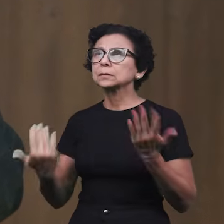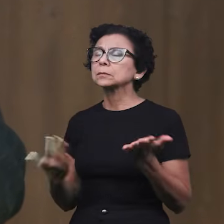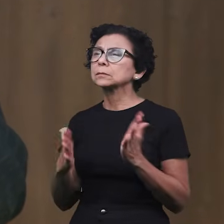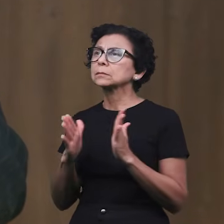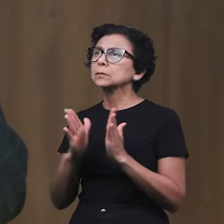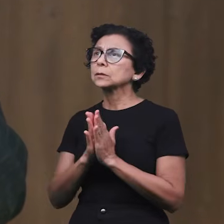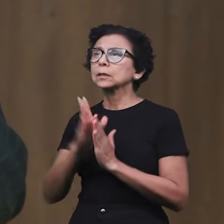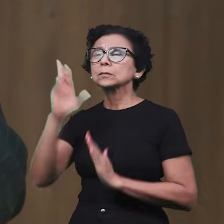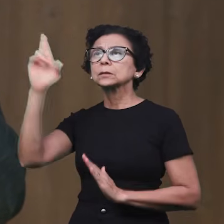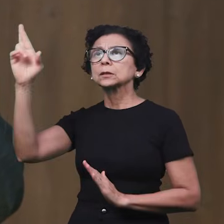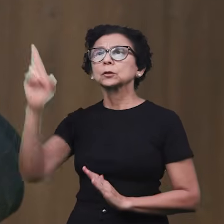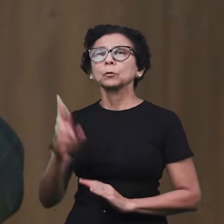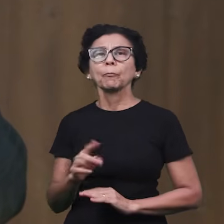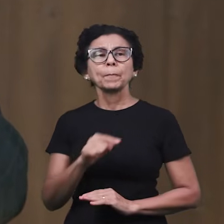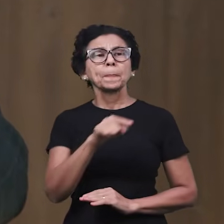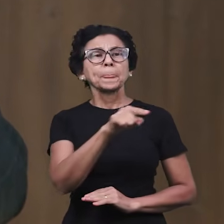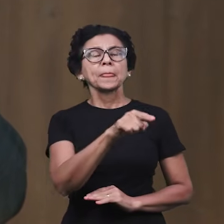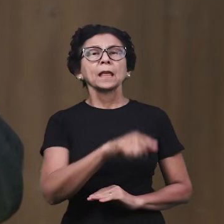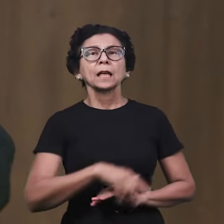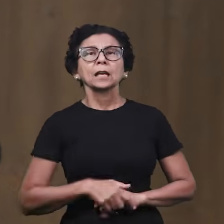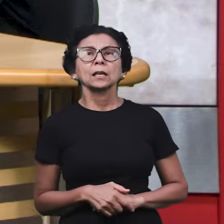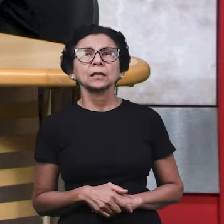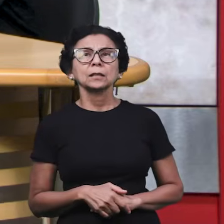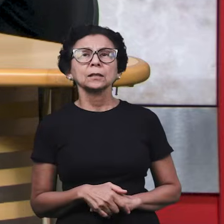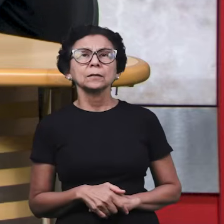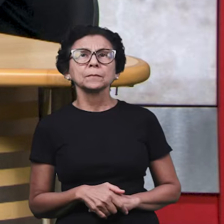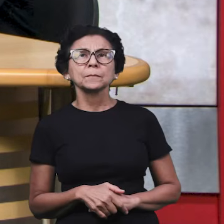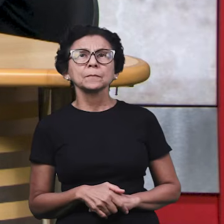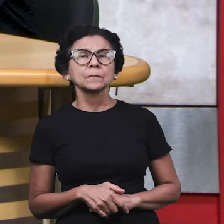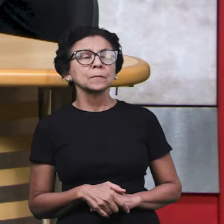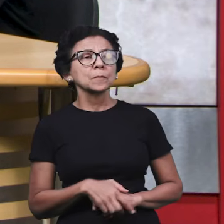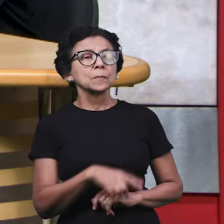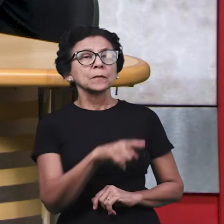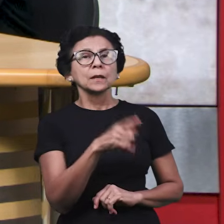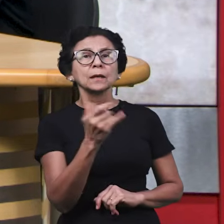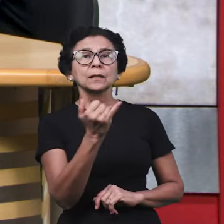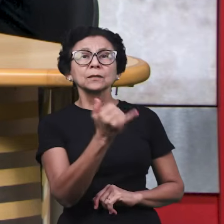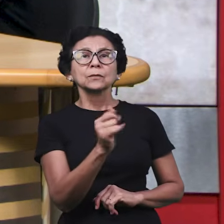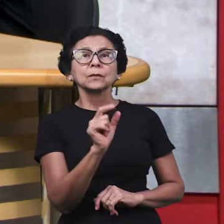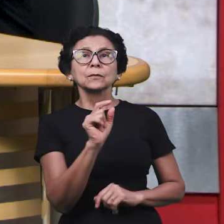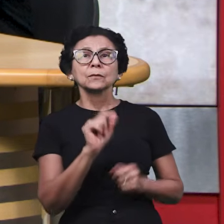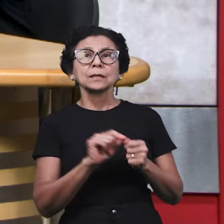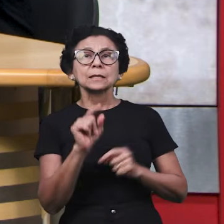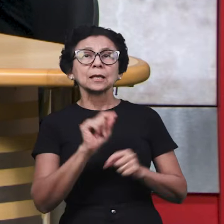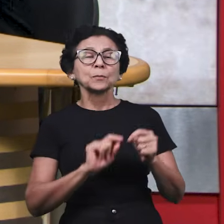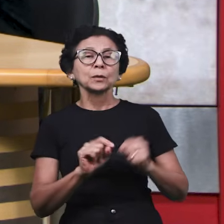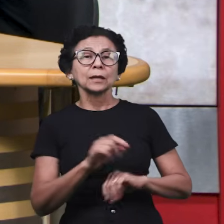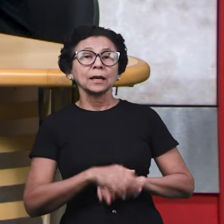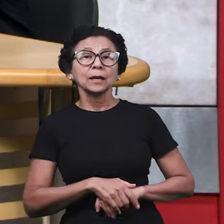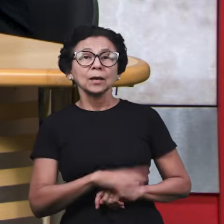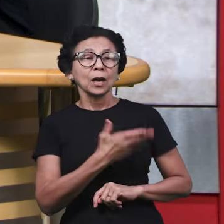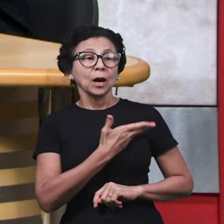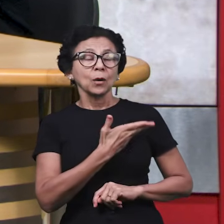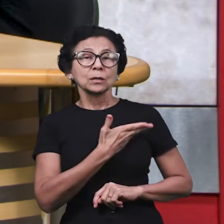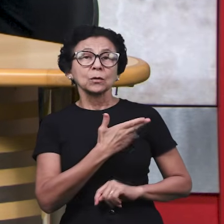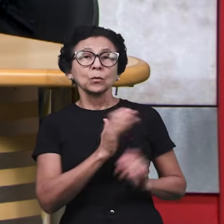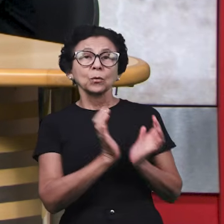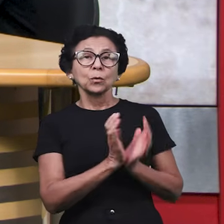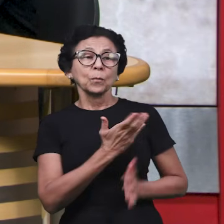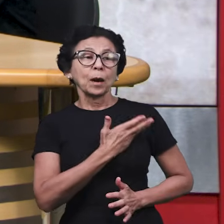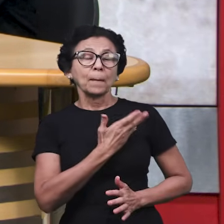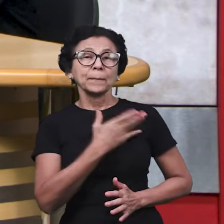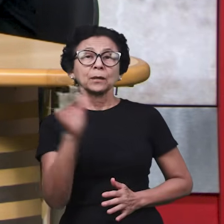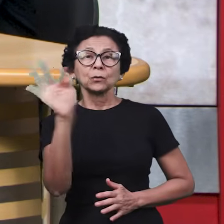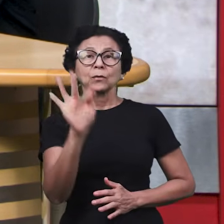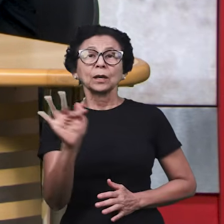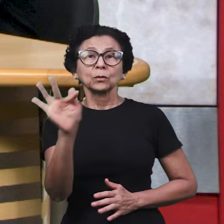desprezou aquilo. Ele, sabe o que ele fez? Ele levou o assunto para aqueles amigos da faculdade. Roboão. Igual o Roboão Ele